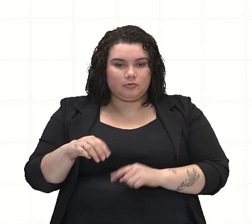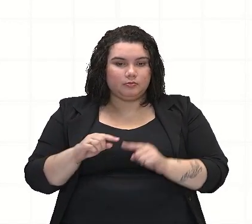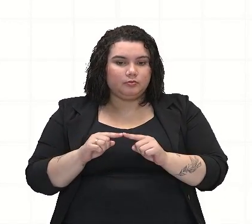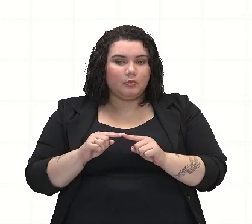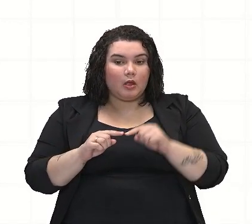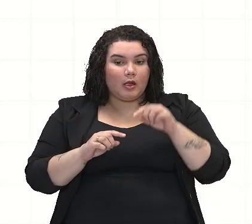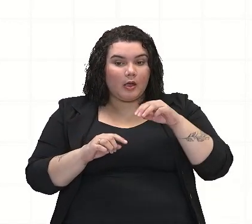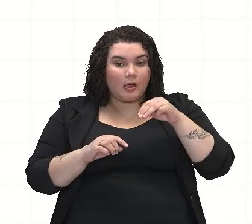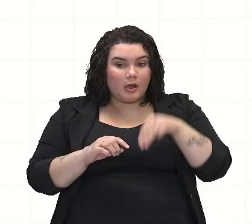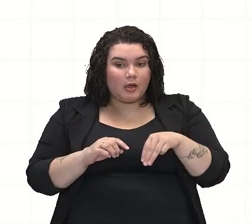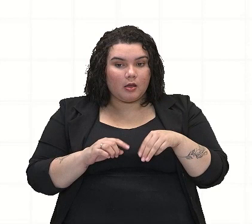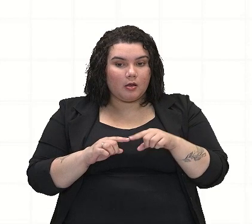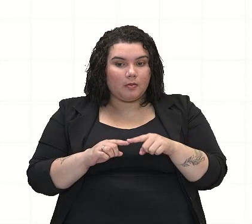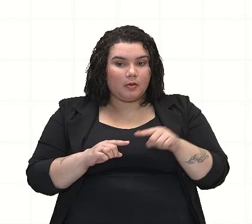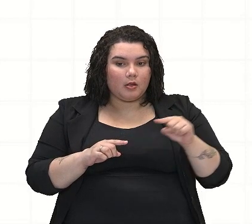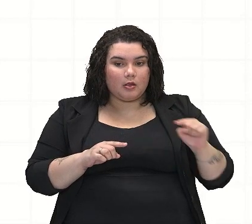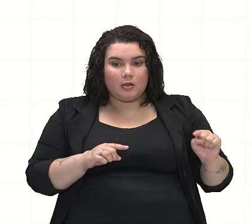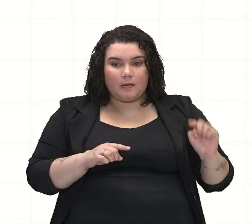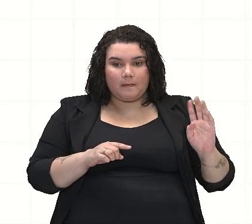M